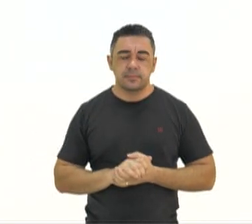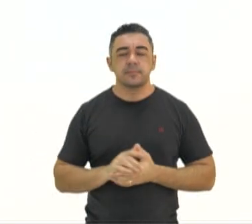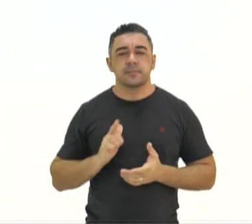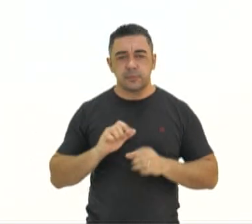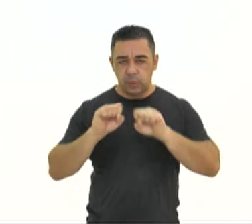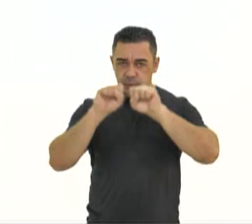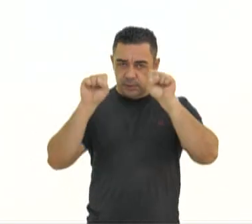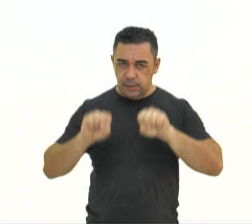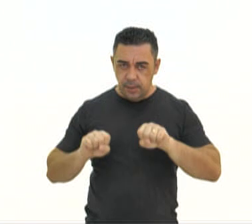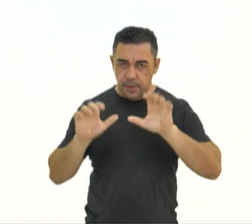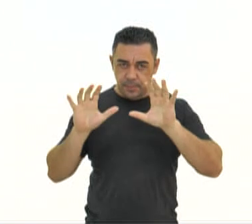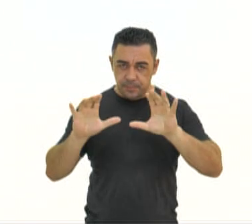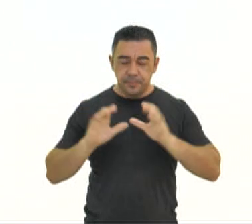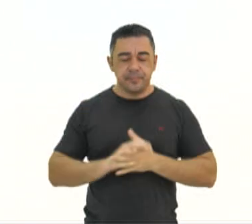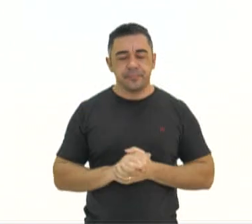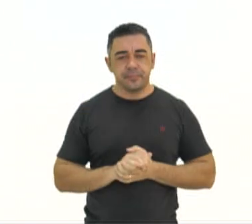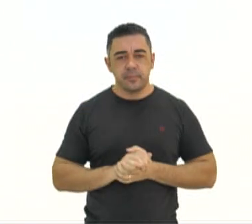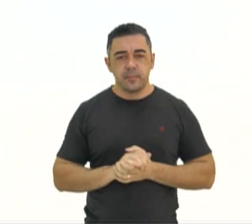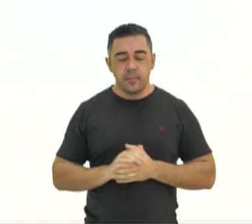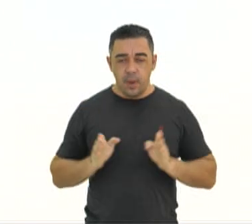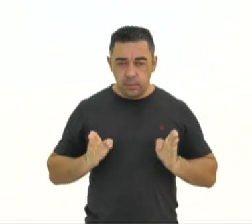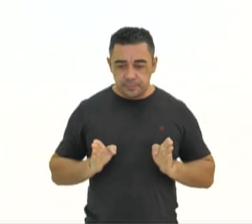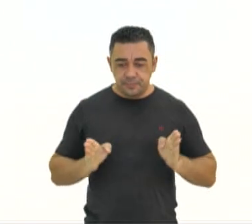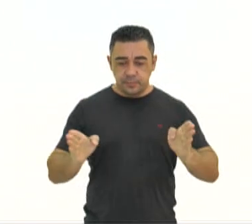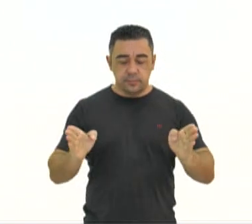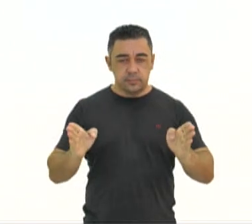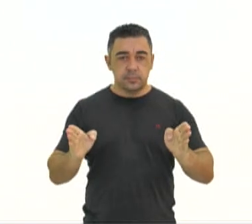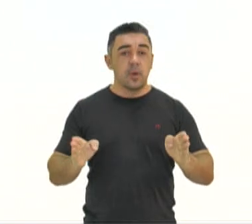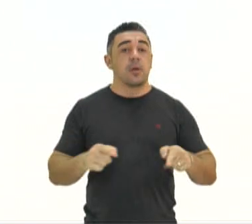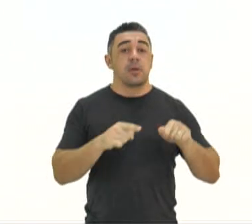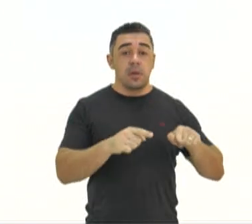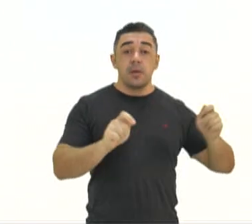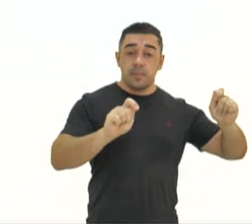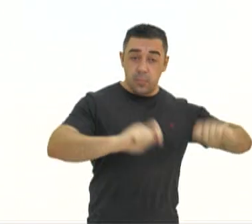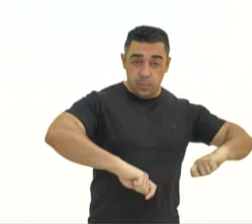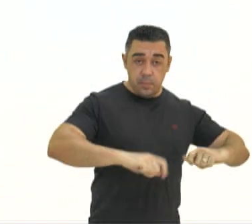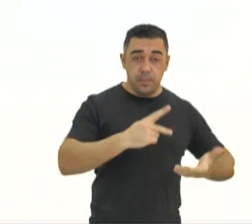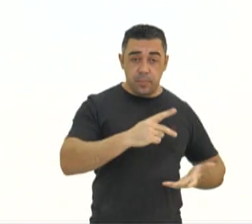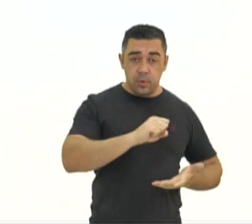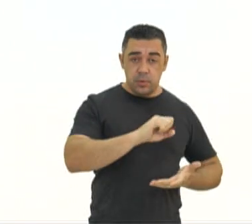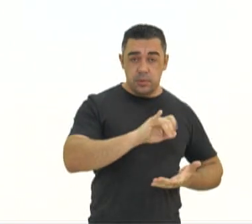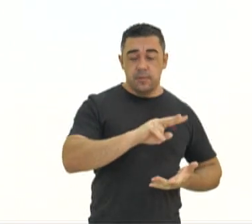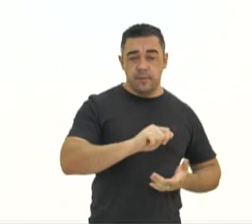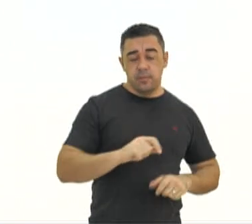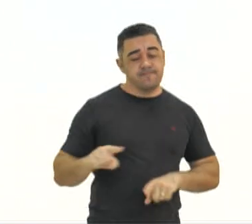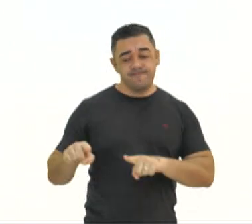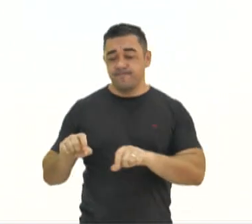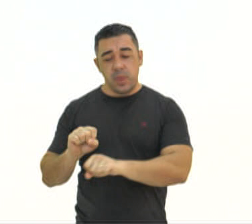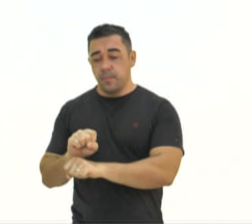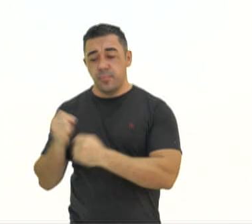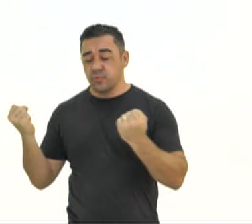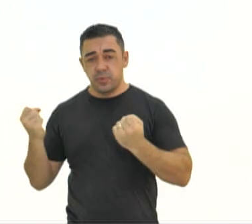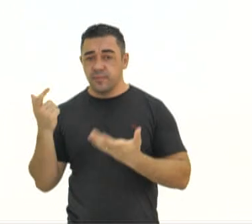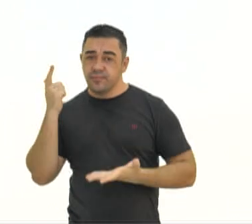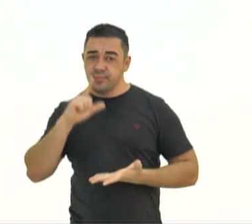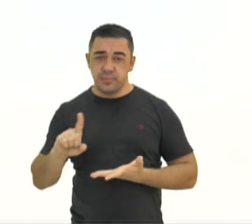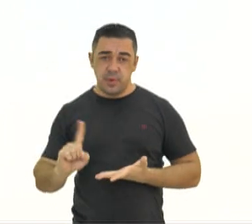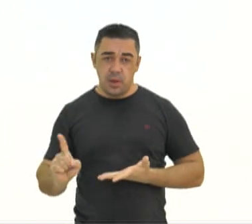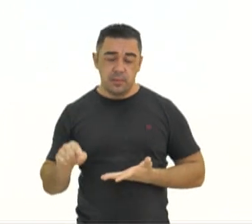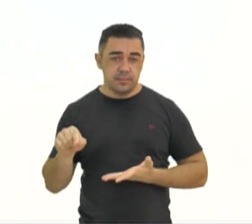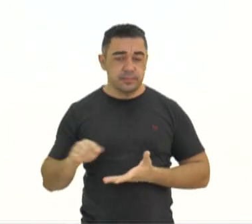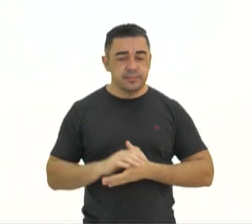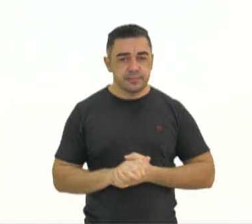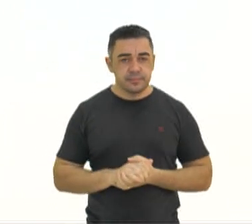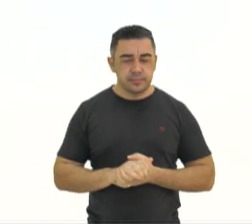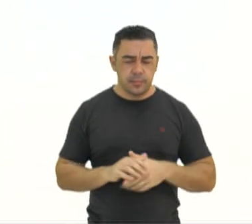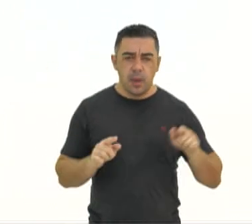nosso sistema linear, e esse sistema linear, ele pode ser possível ou impossível de resolver ele.